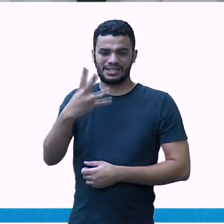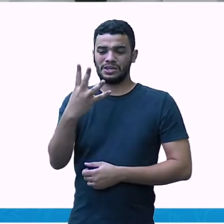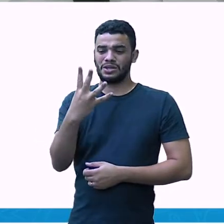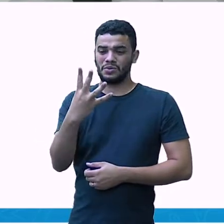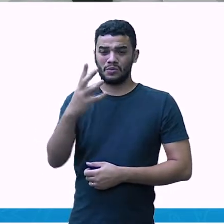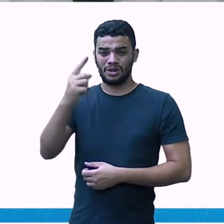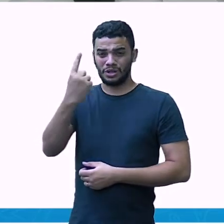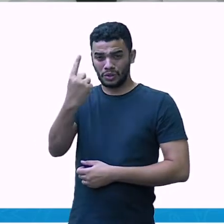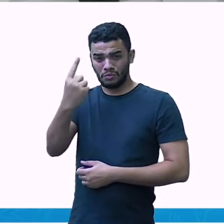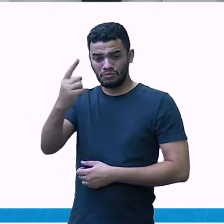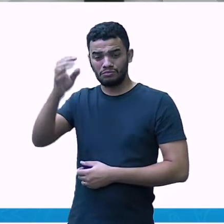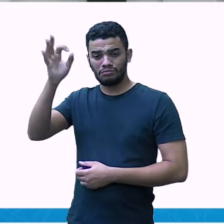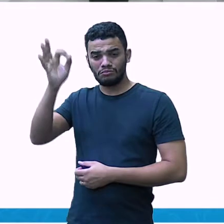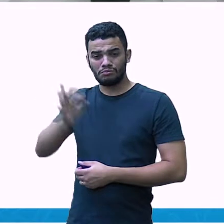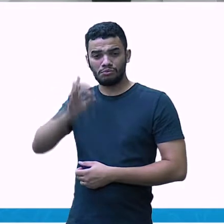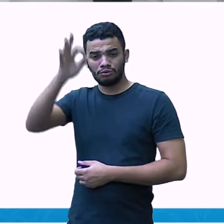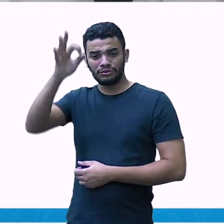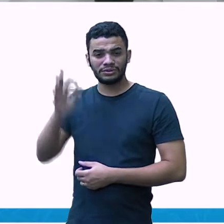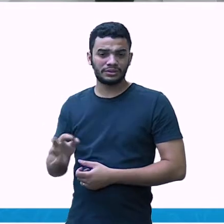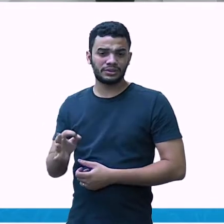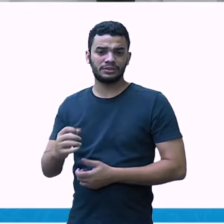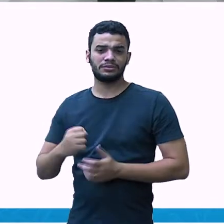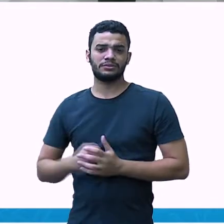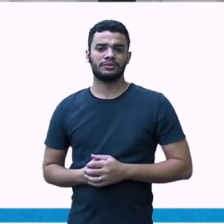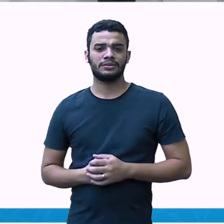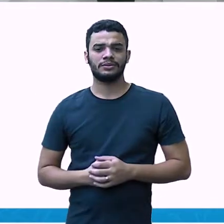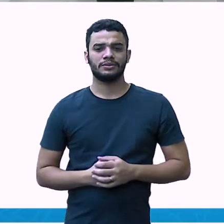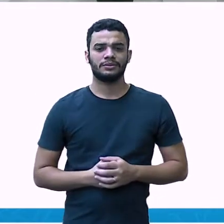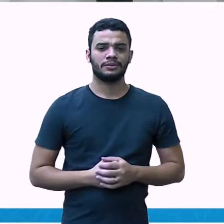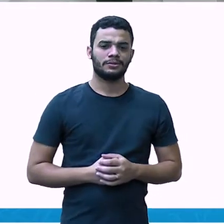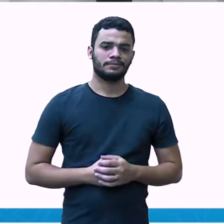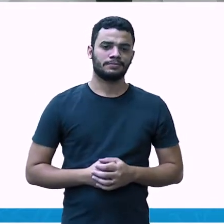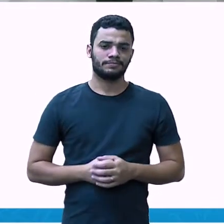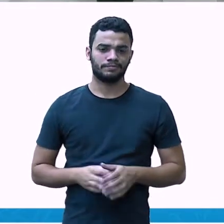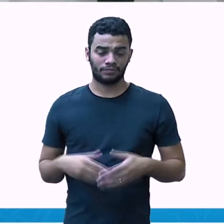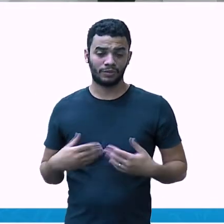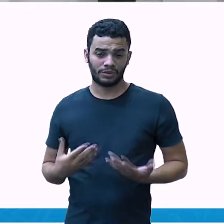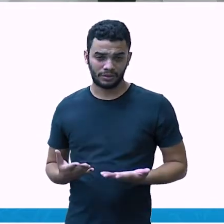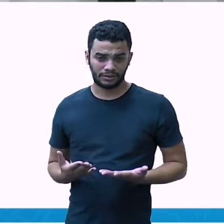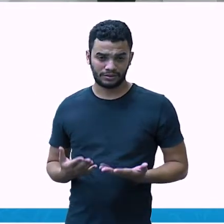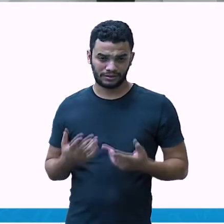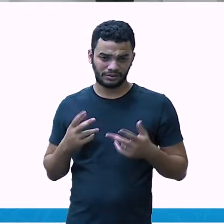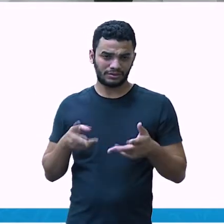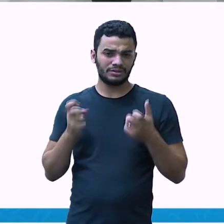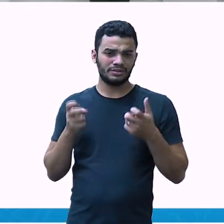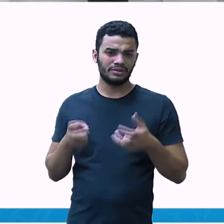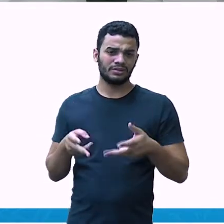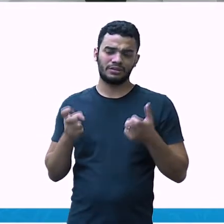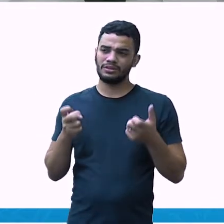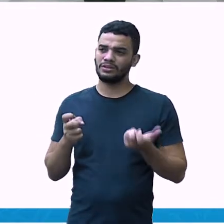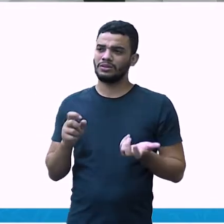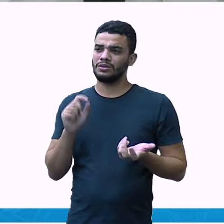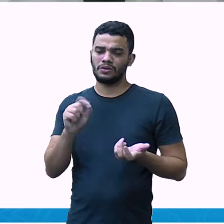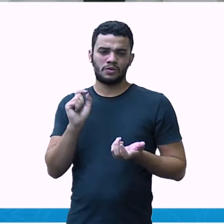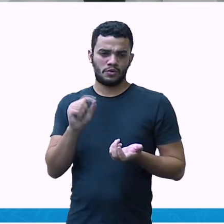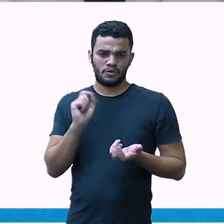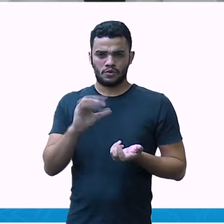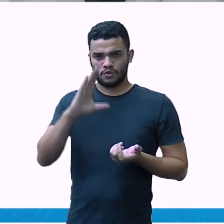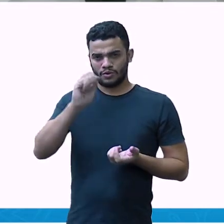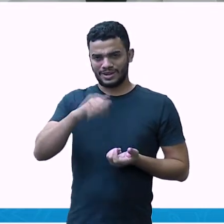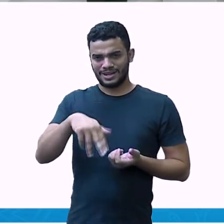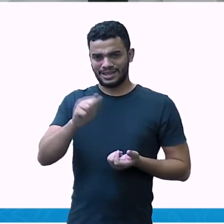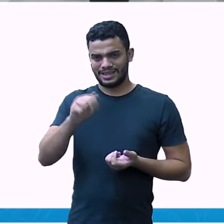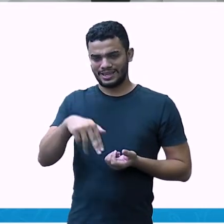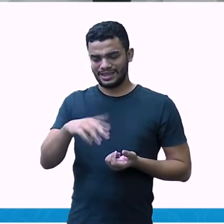438%. E a gente fica questionando, mas o Canadá, próximo do Brasil, um país do primeiro mundo,